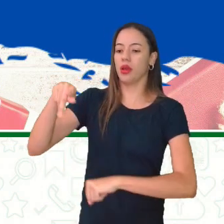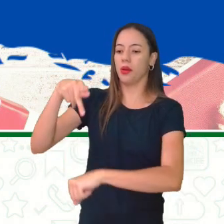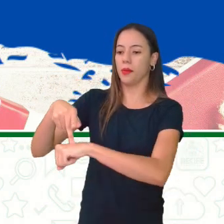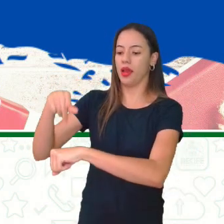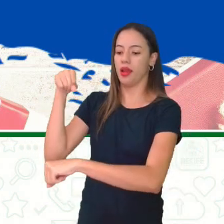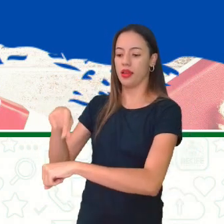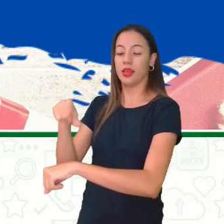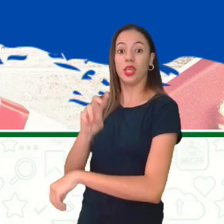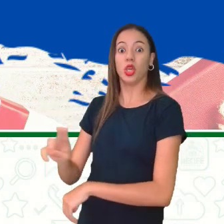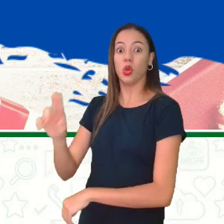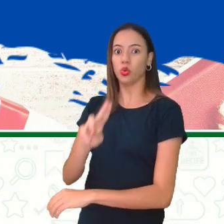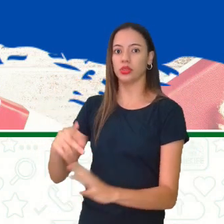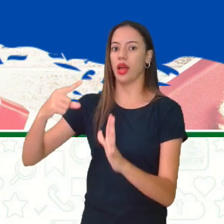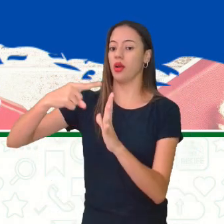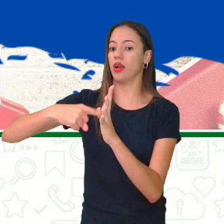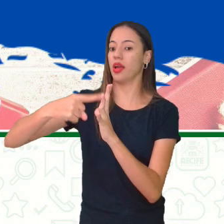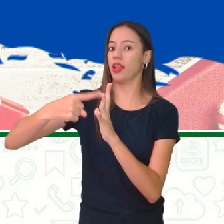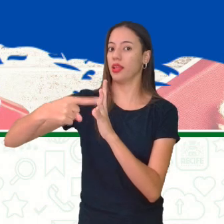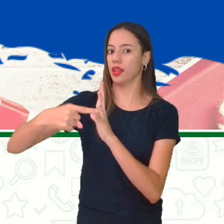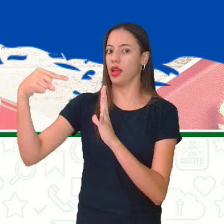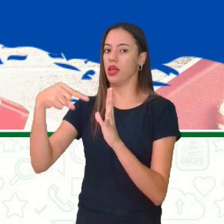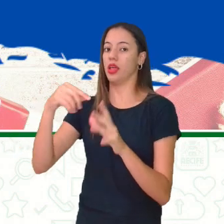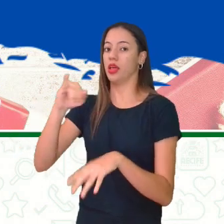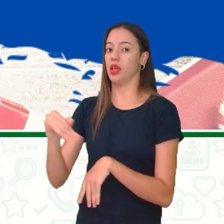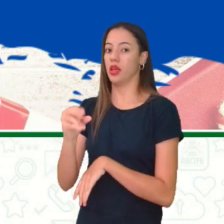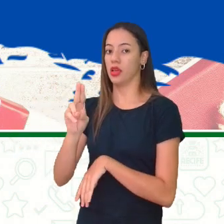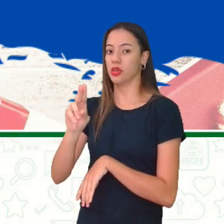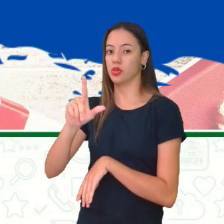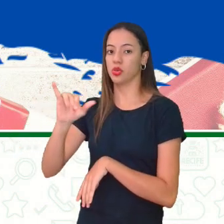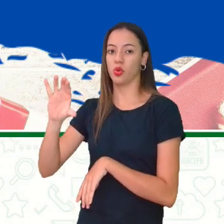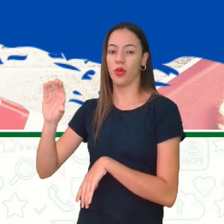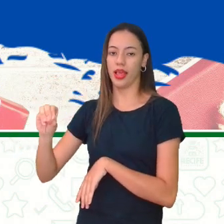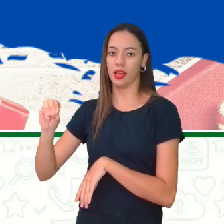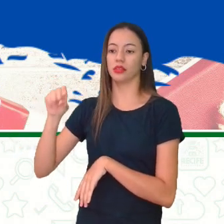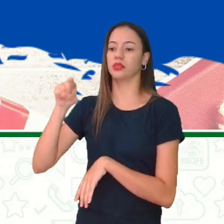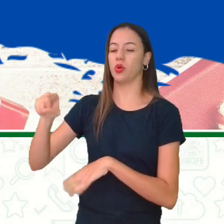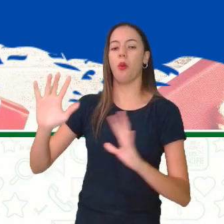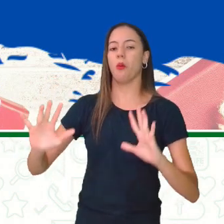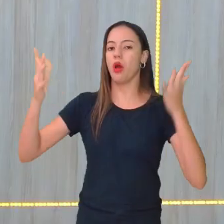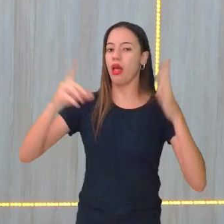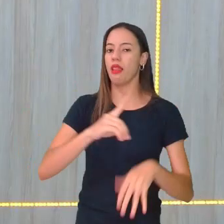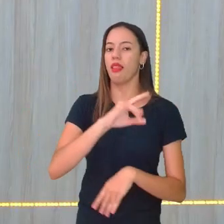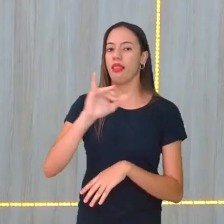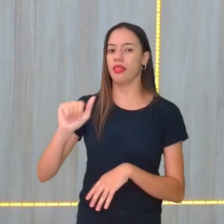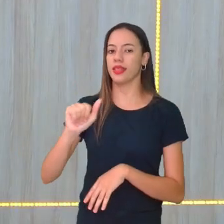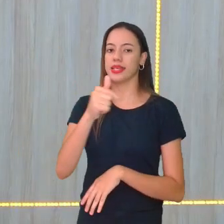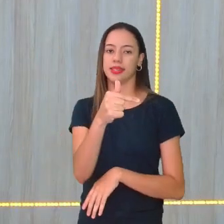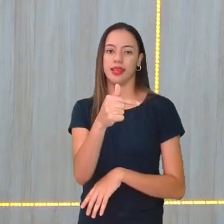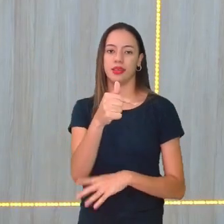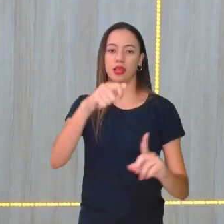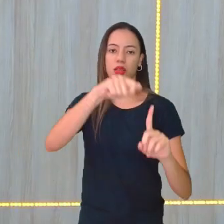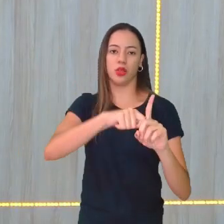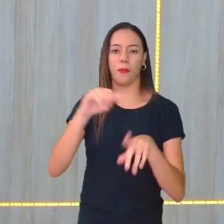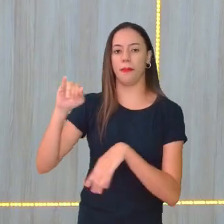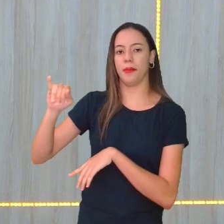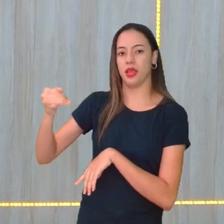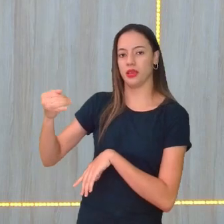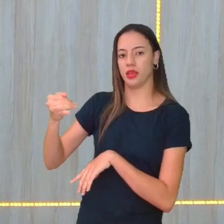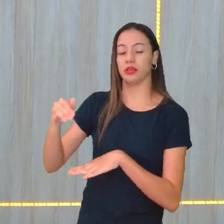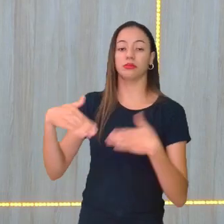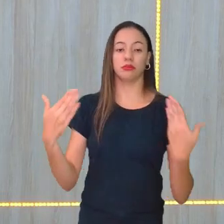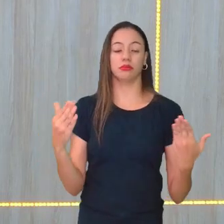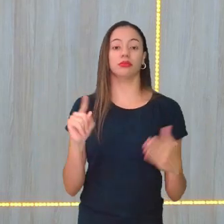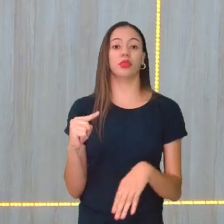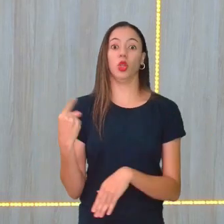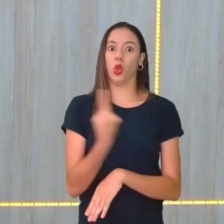usa o calendário juliano, é comemorado no dia 7 de janeiro. Então, para